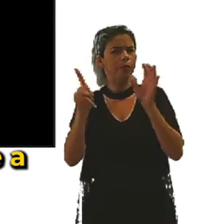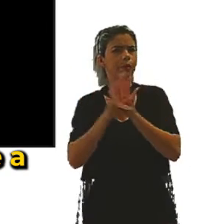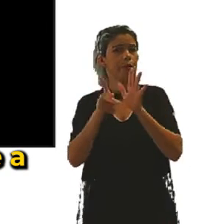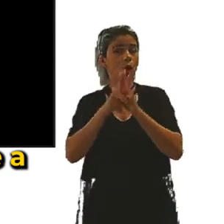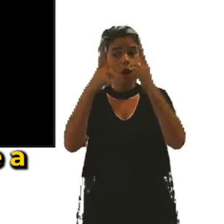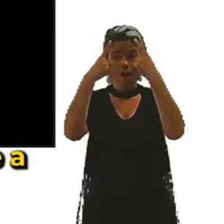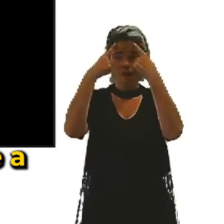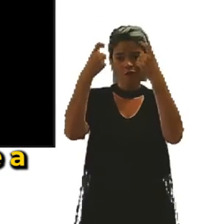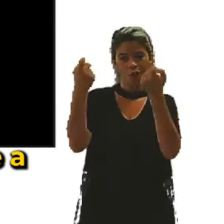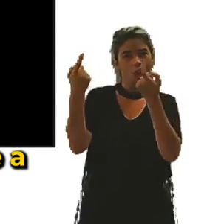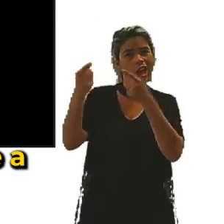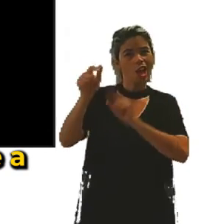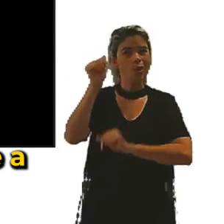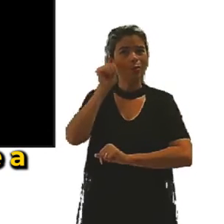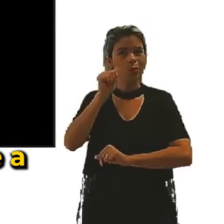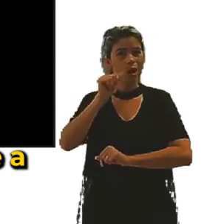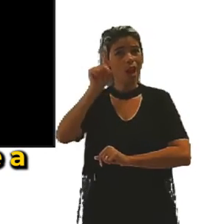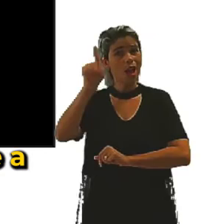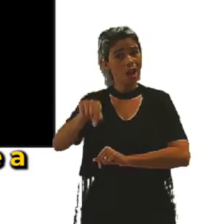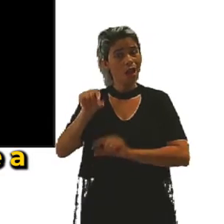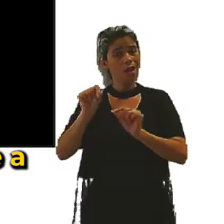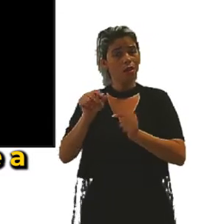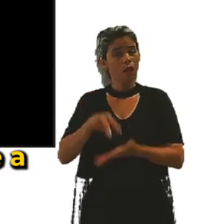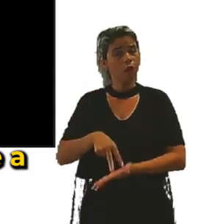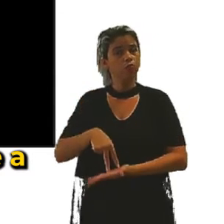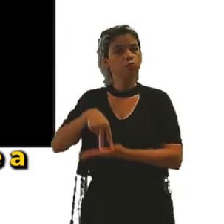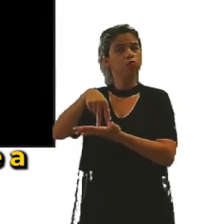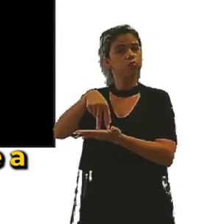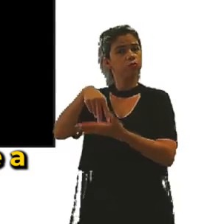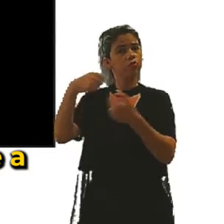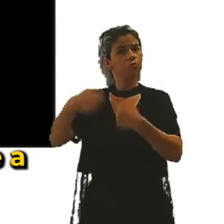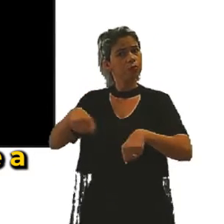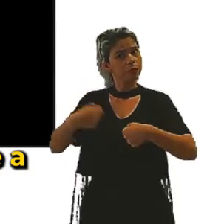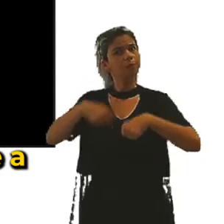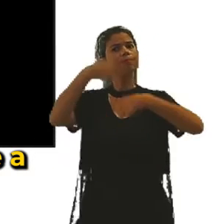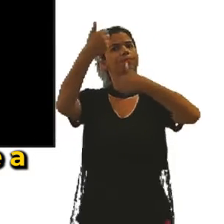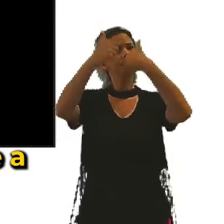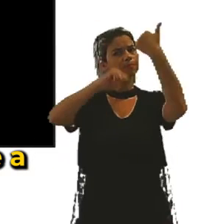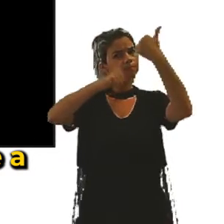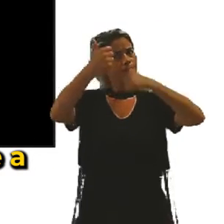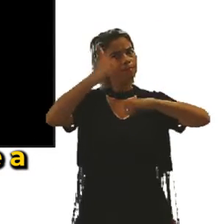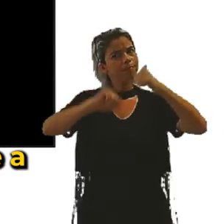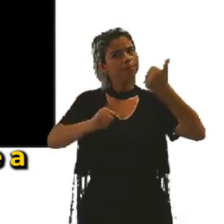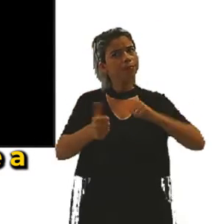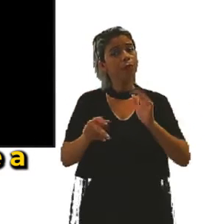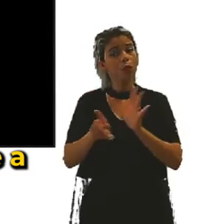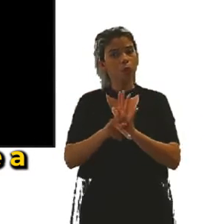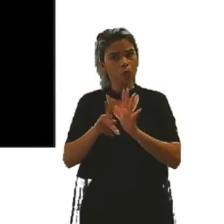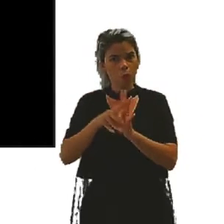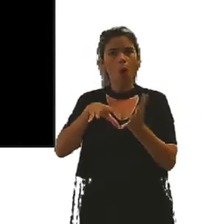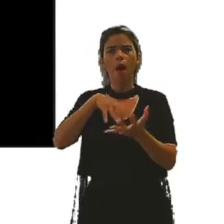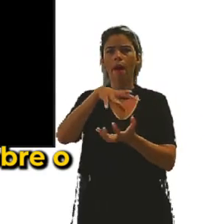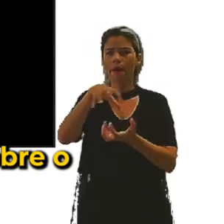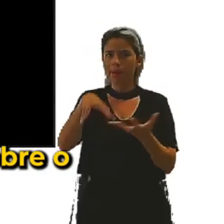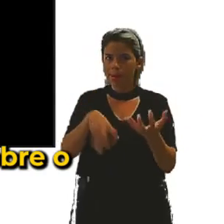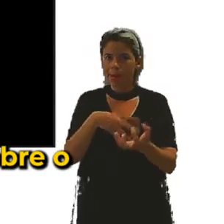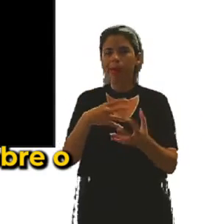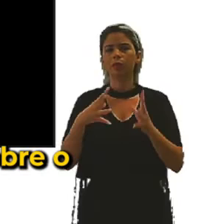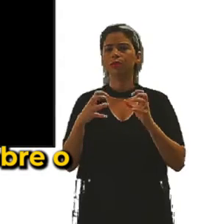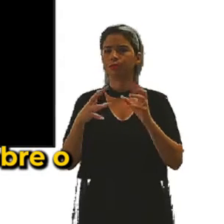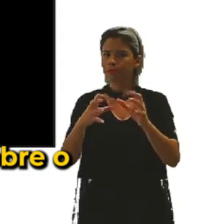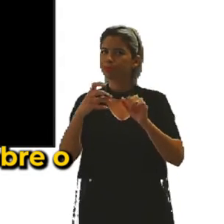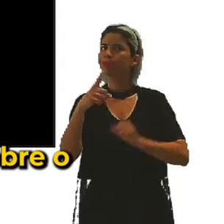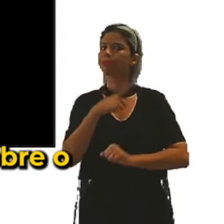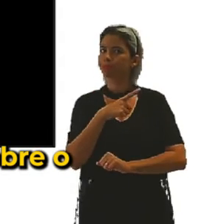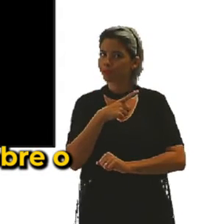a mulher é colocarmos uma lupa analítica sobre as conflitualidades,